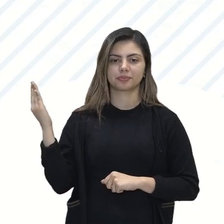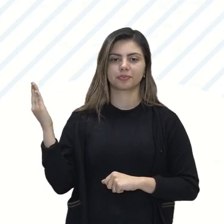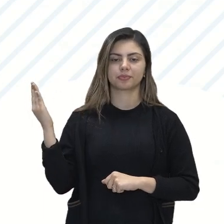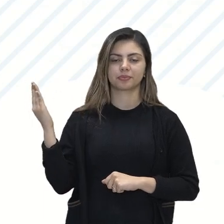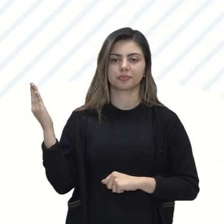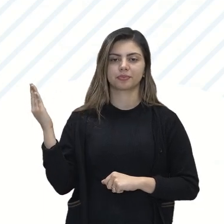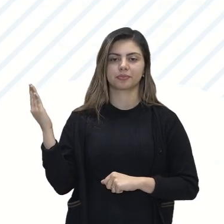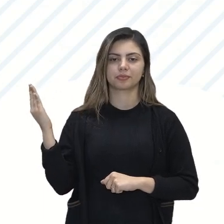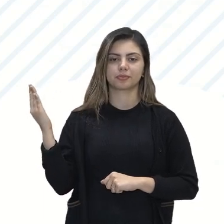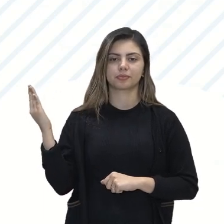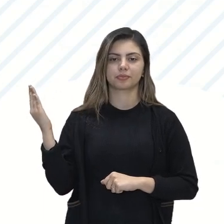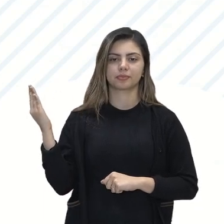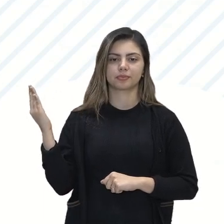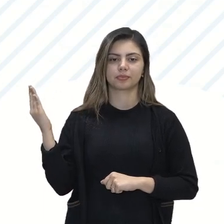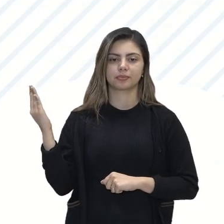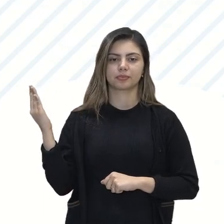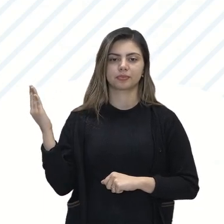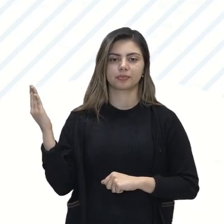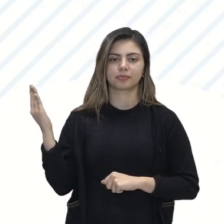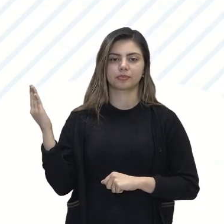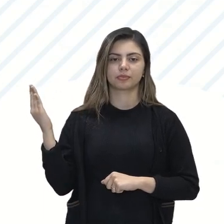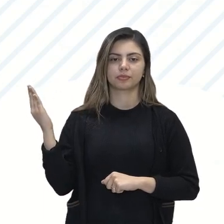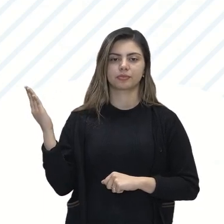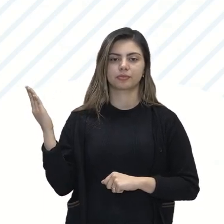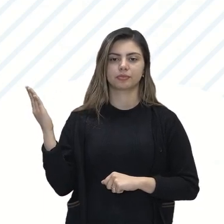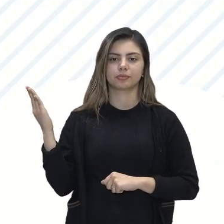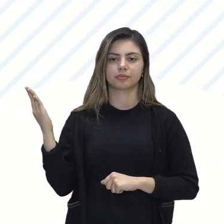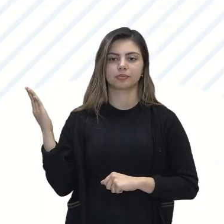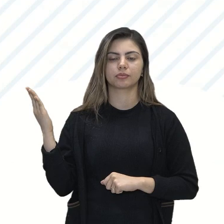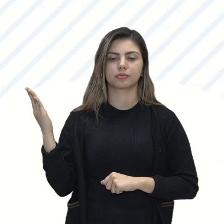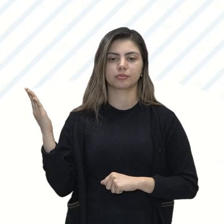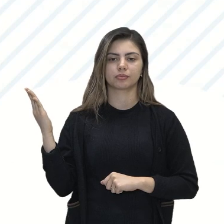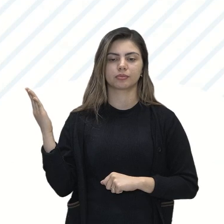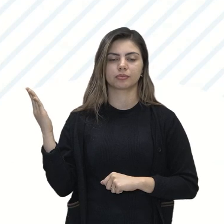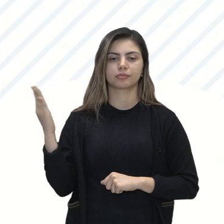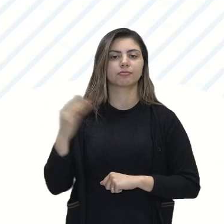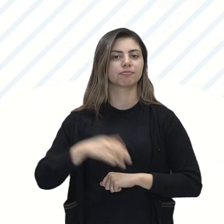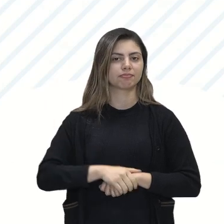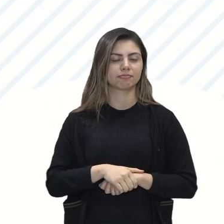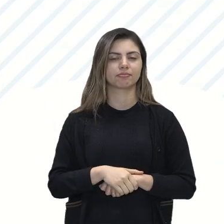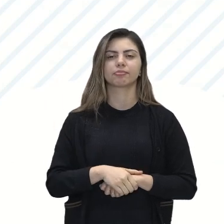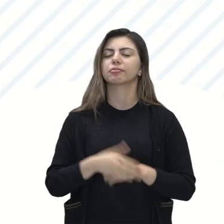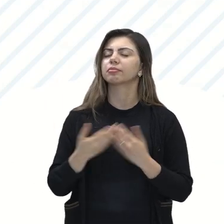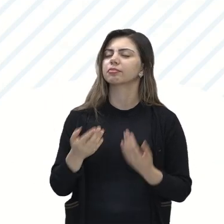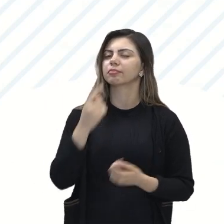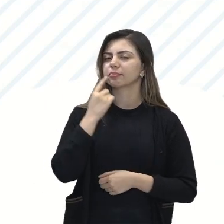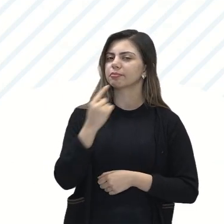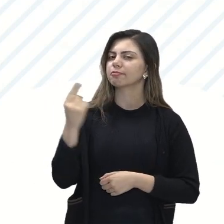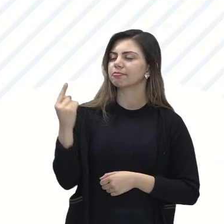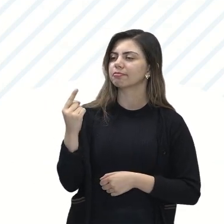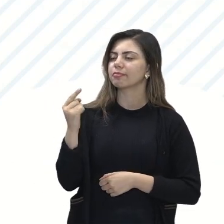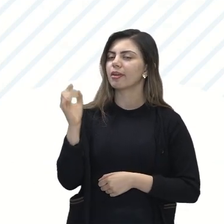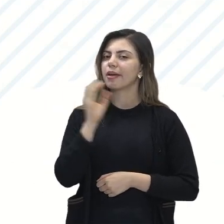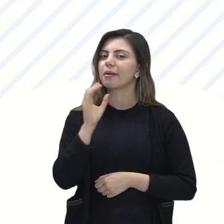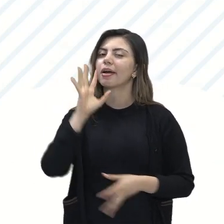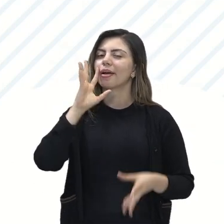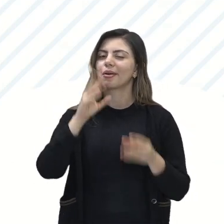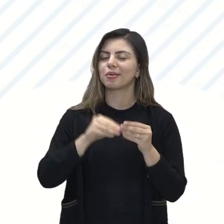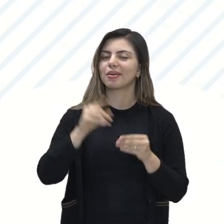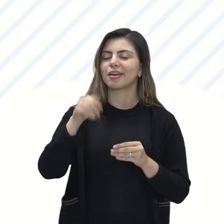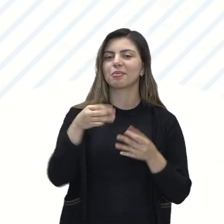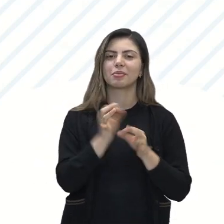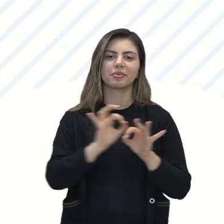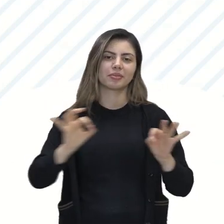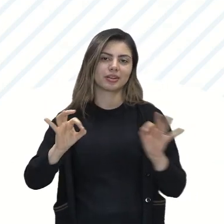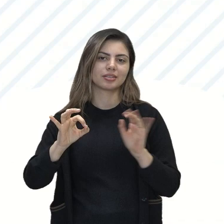don't have bananas left. We don't have bananas left. Olhando assim rapidinho, já sei que é uma frase